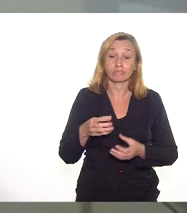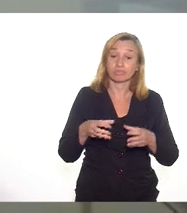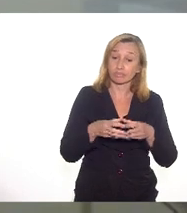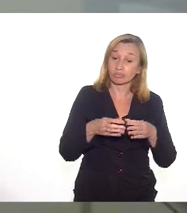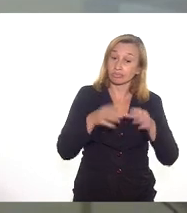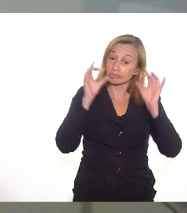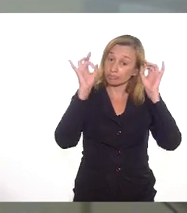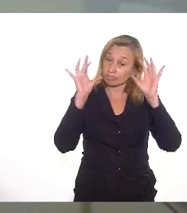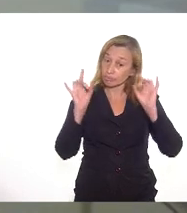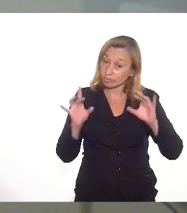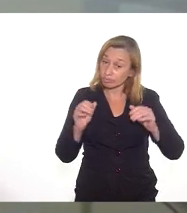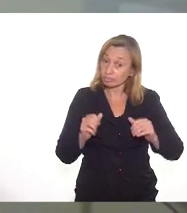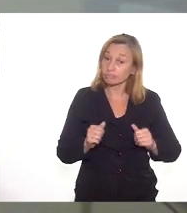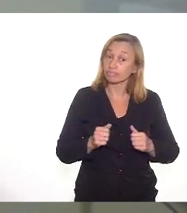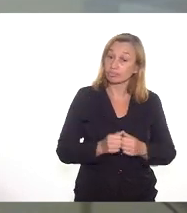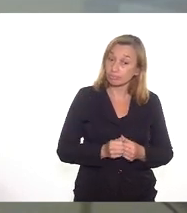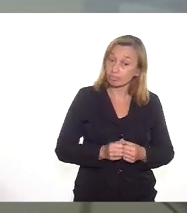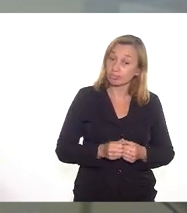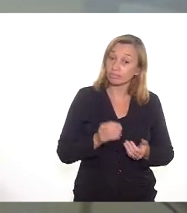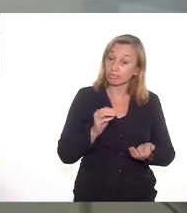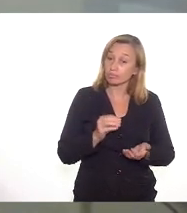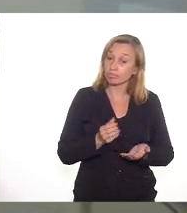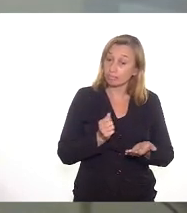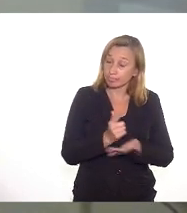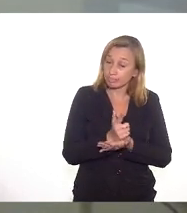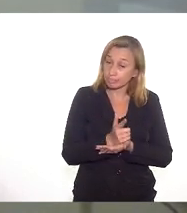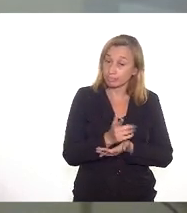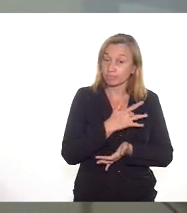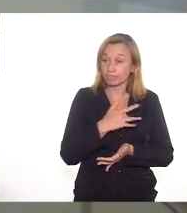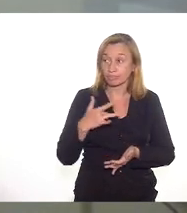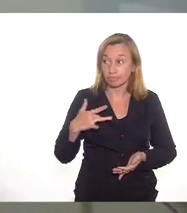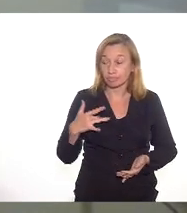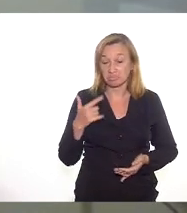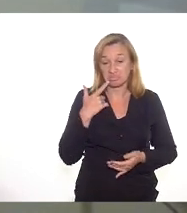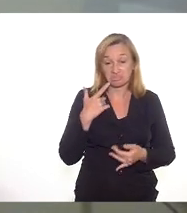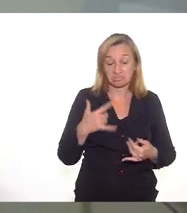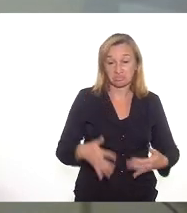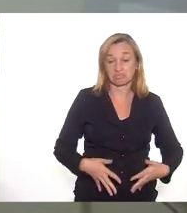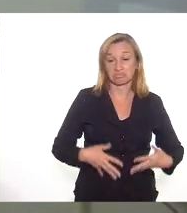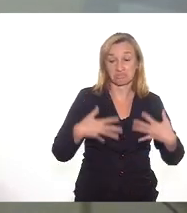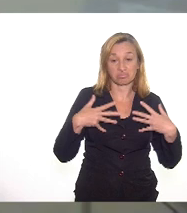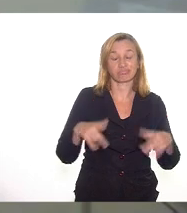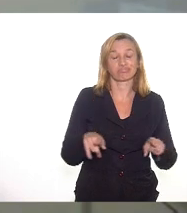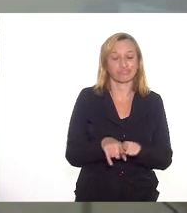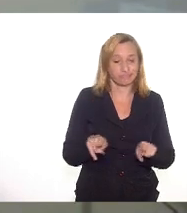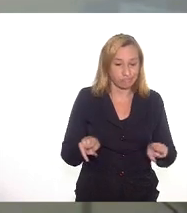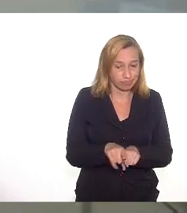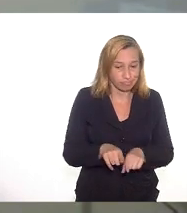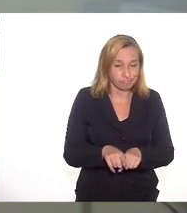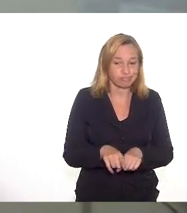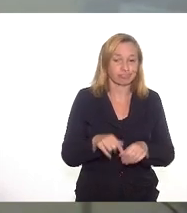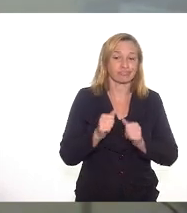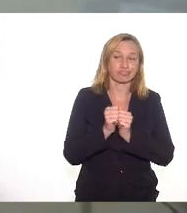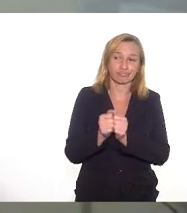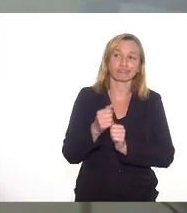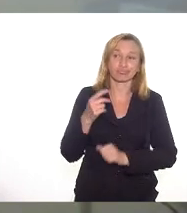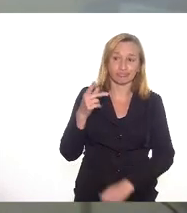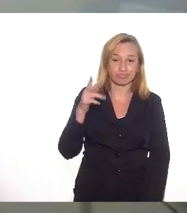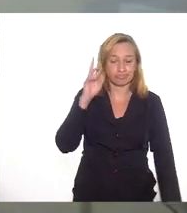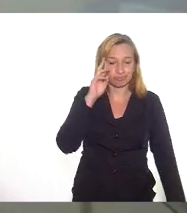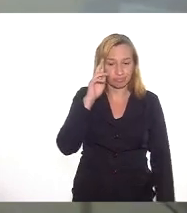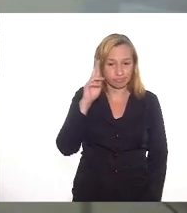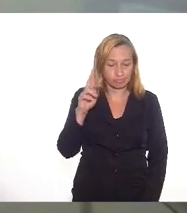de Acompanhamento dos Gastos da Saúde. E eu tive o desprazer também de acompanhar com Vossa Excelência